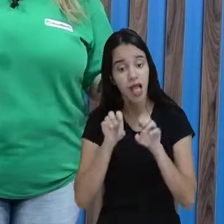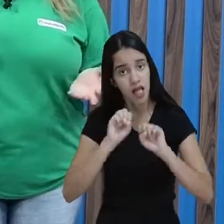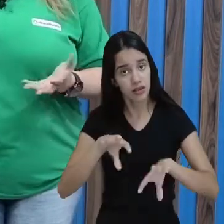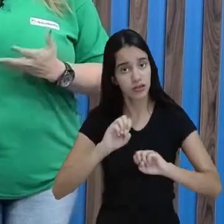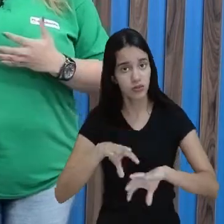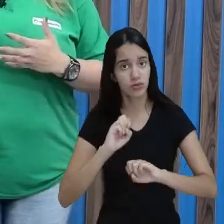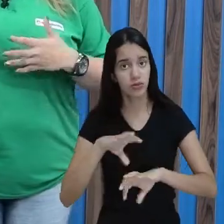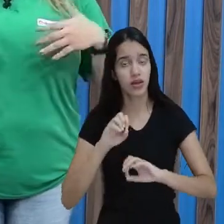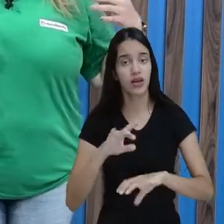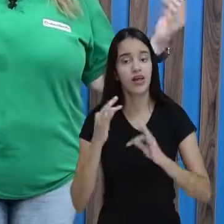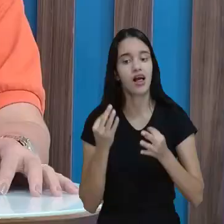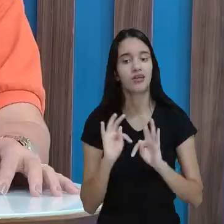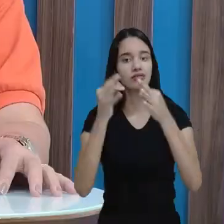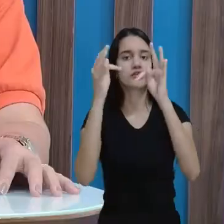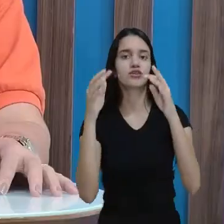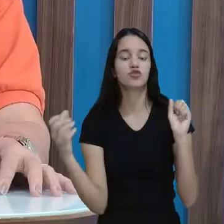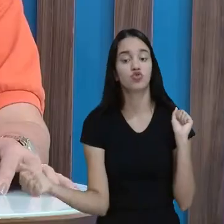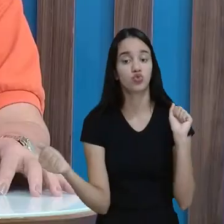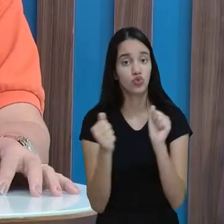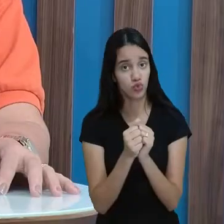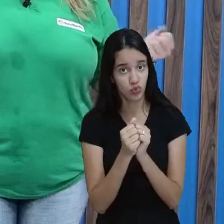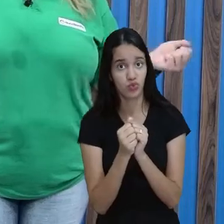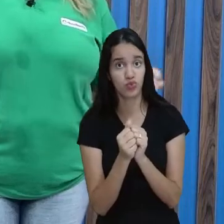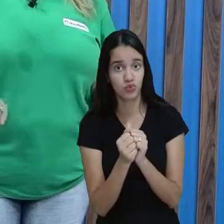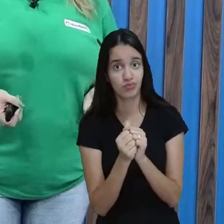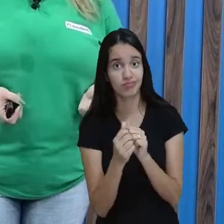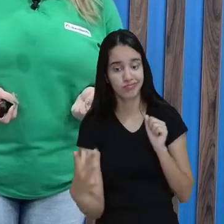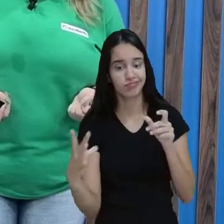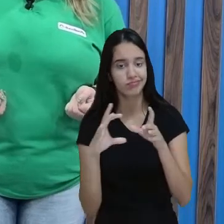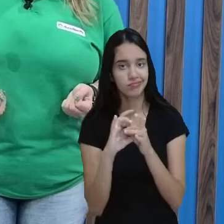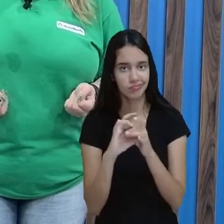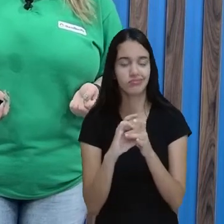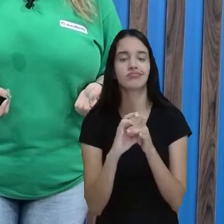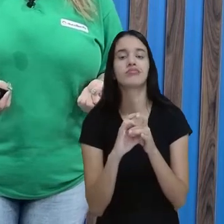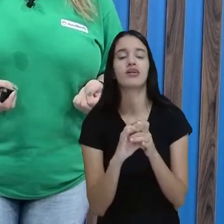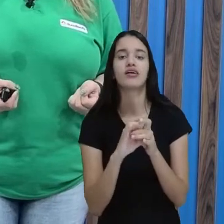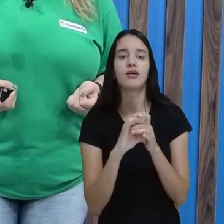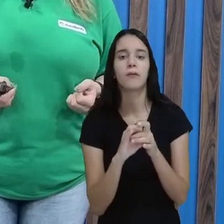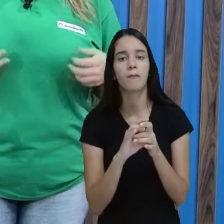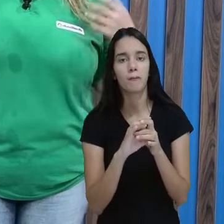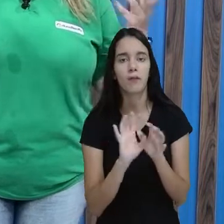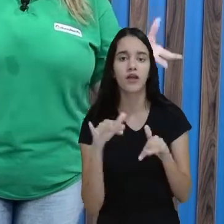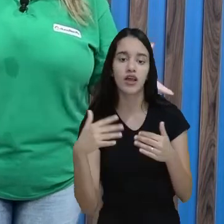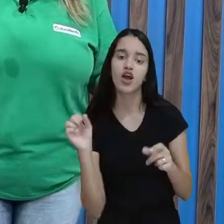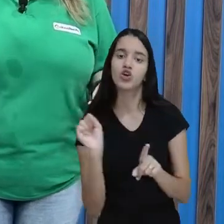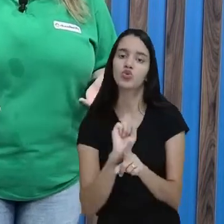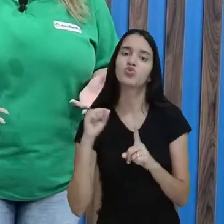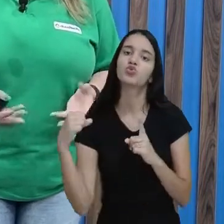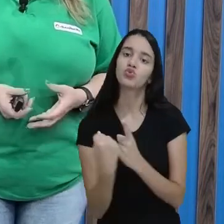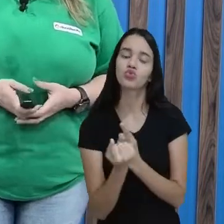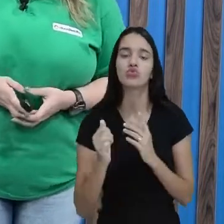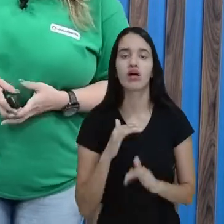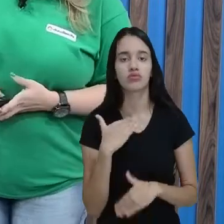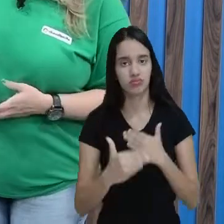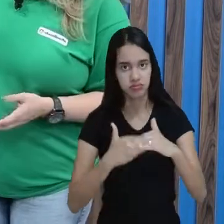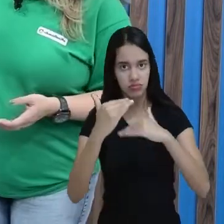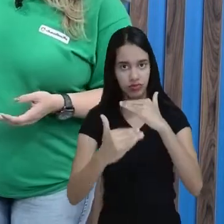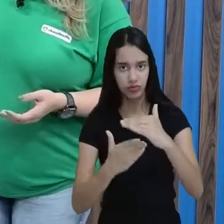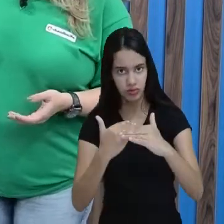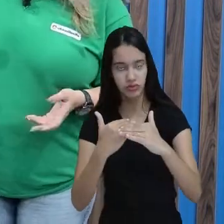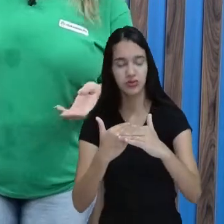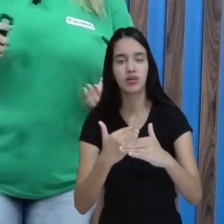Educação, ciência e tecnologia, elas têm que estar de mãos dadas, né? Para que a sociedade evolua, tá certo?